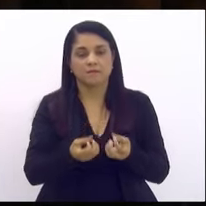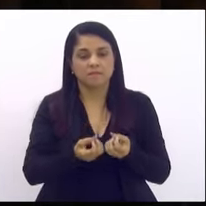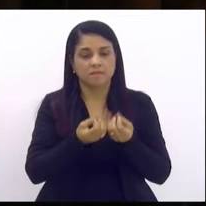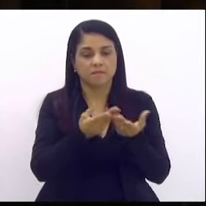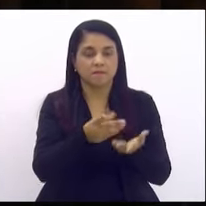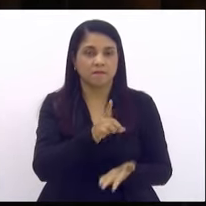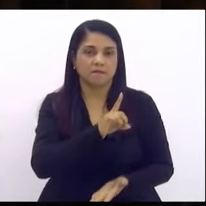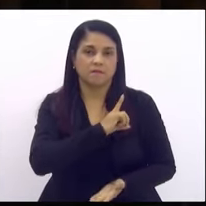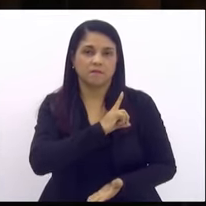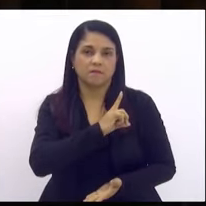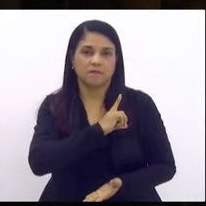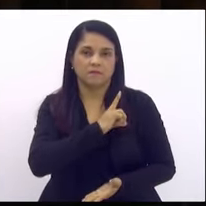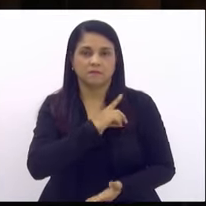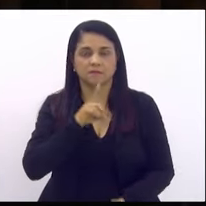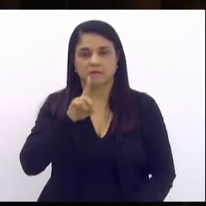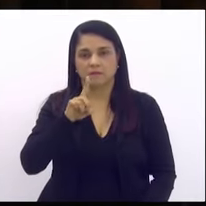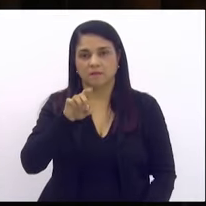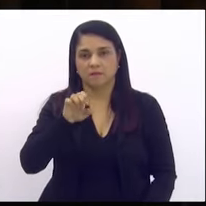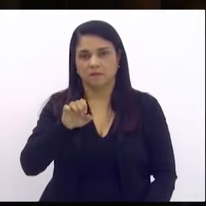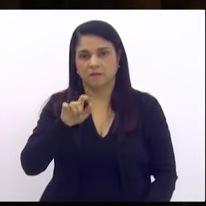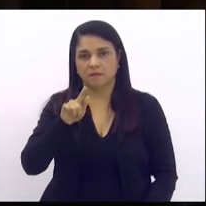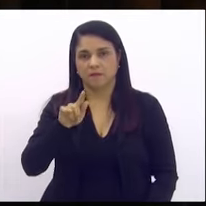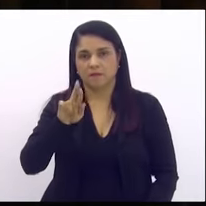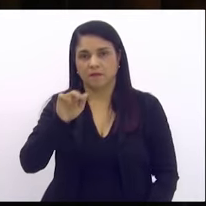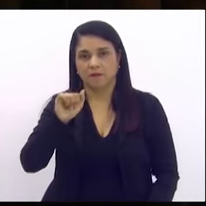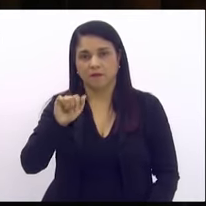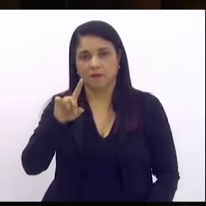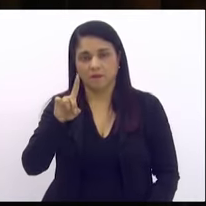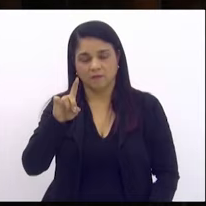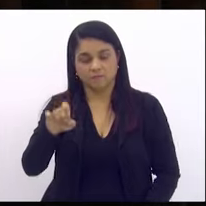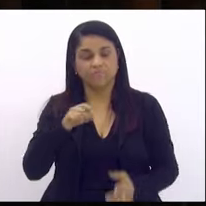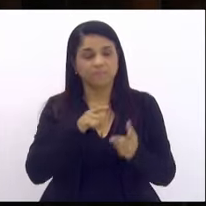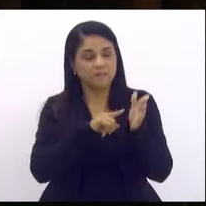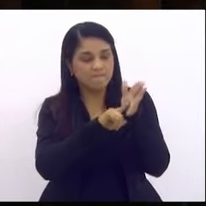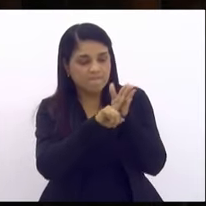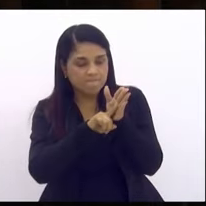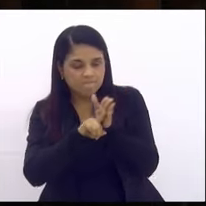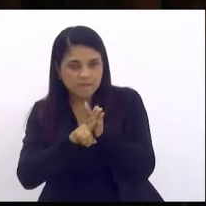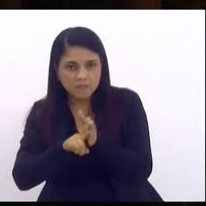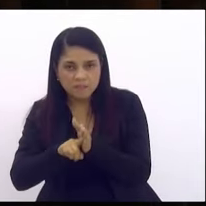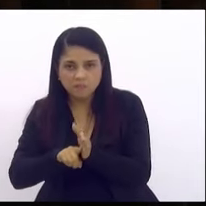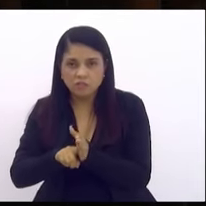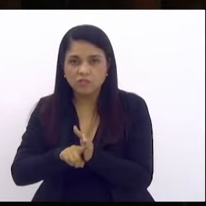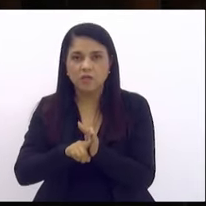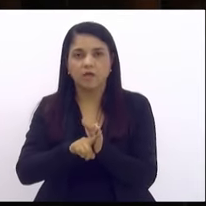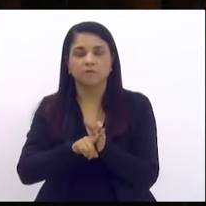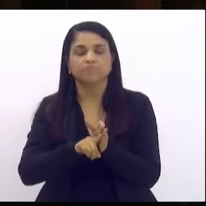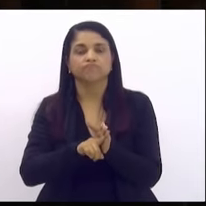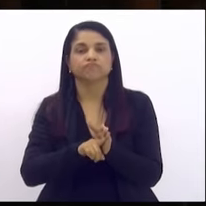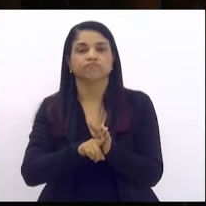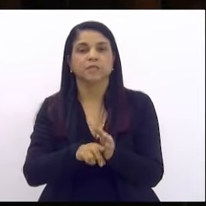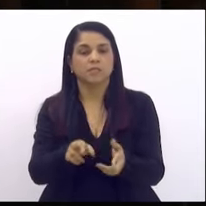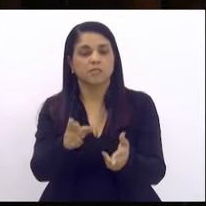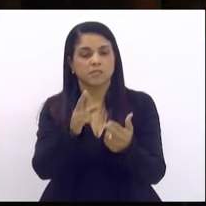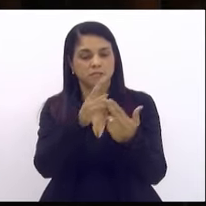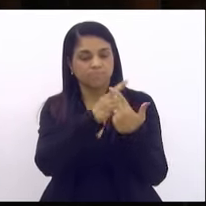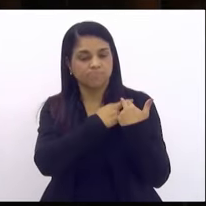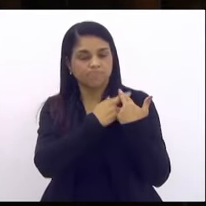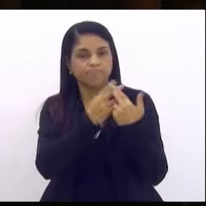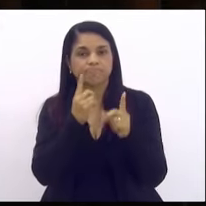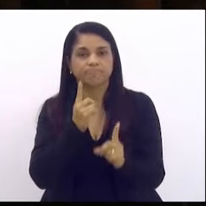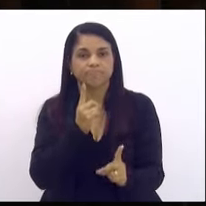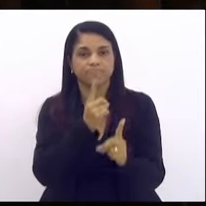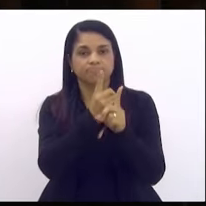sim a delegacia especializada possa investigar e chegar à responsabilização desses